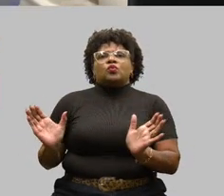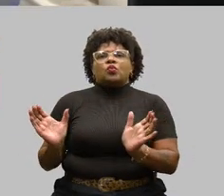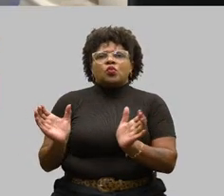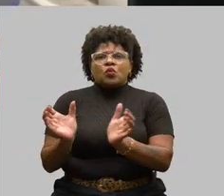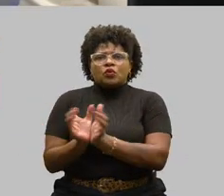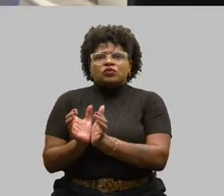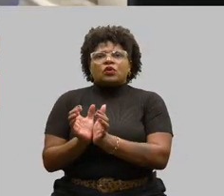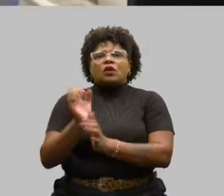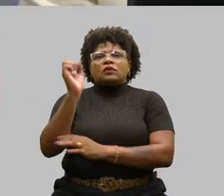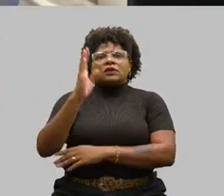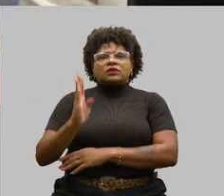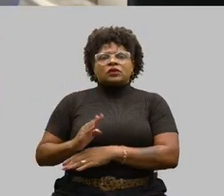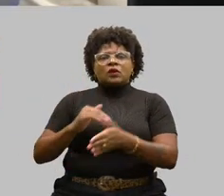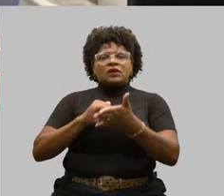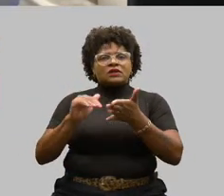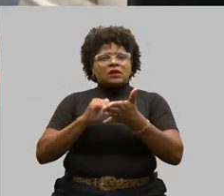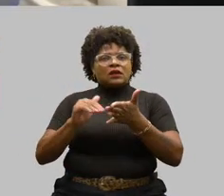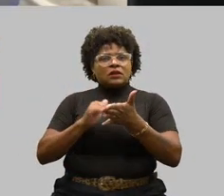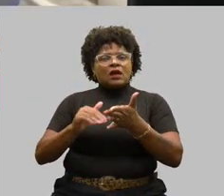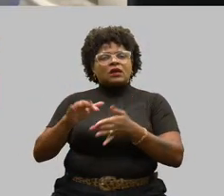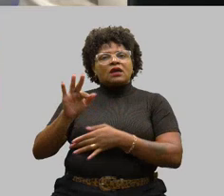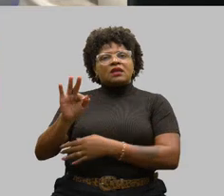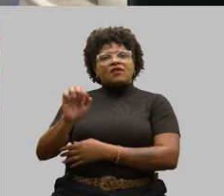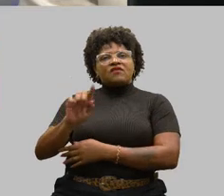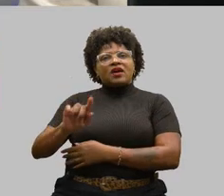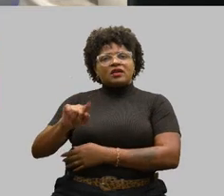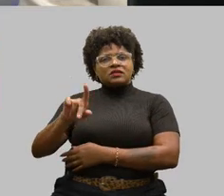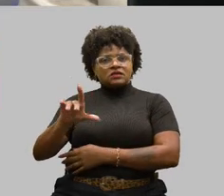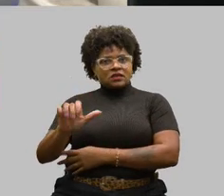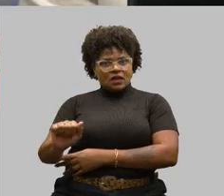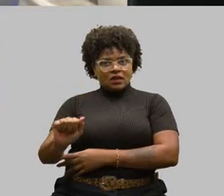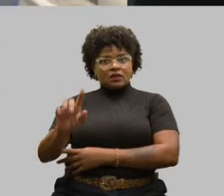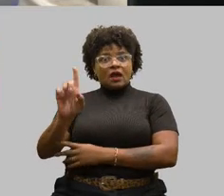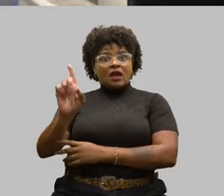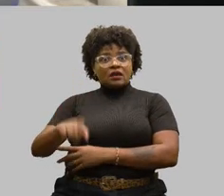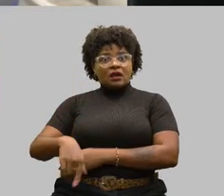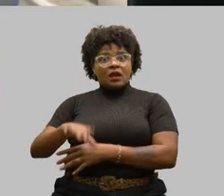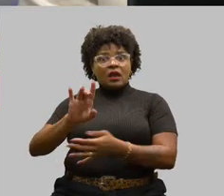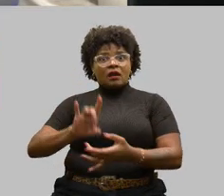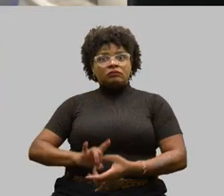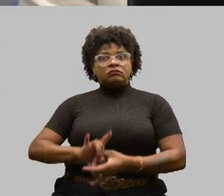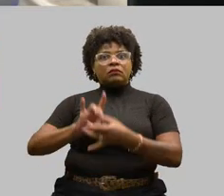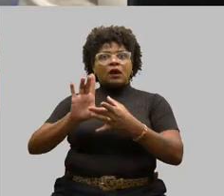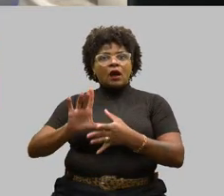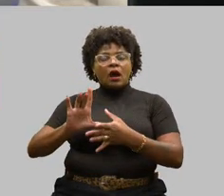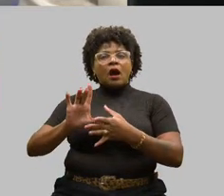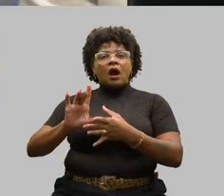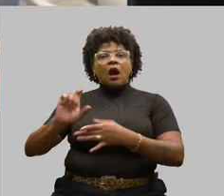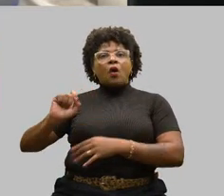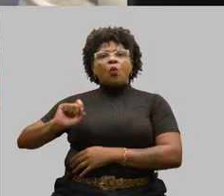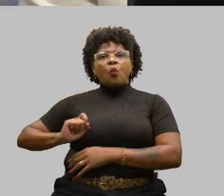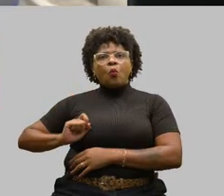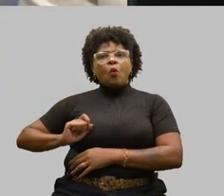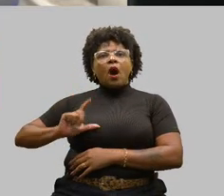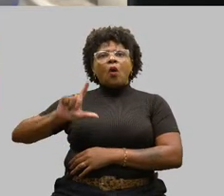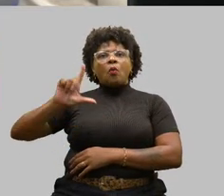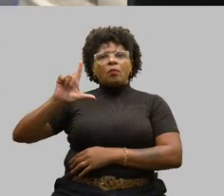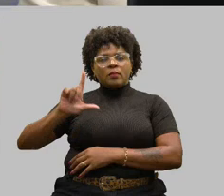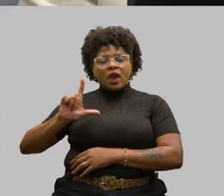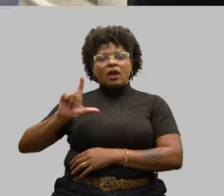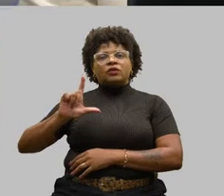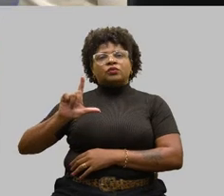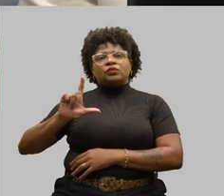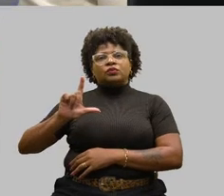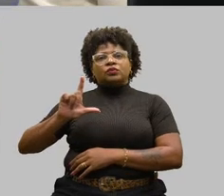fazenda que é a deliberação para o aumento do valor de isenção